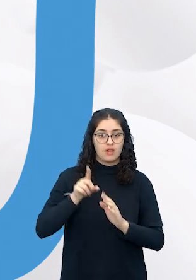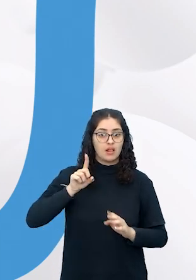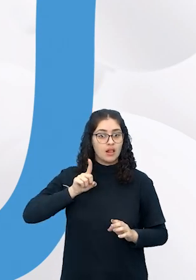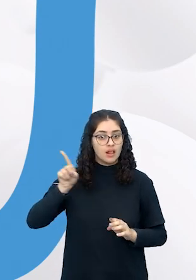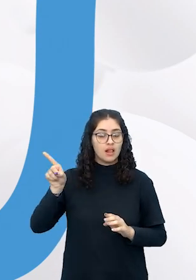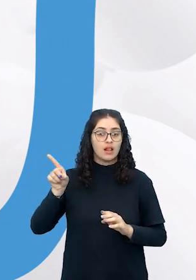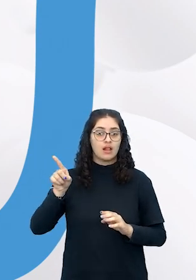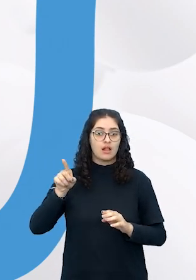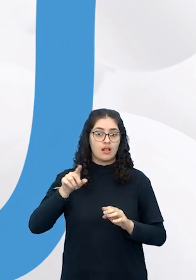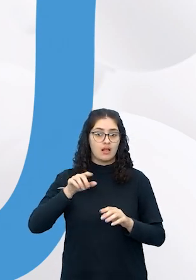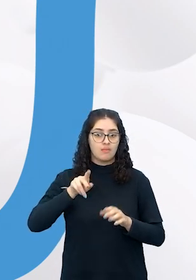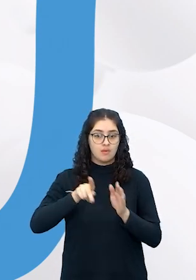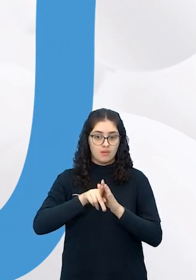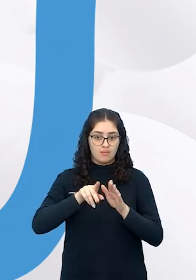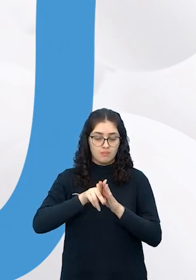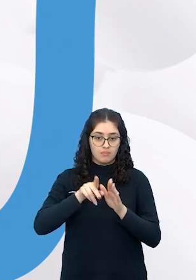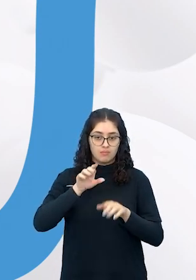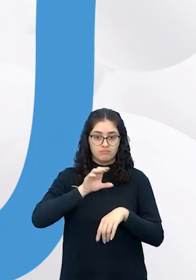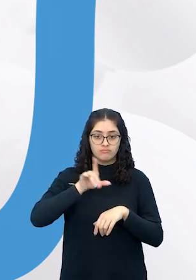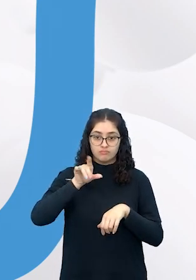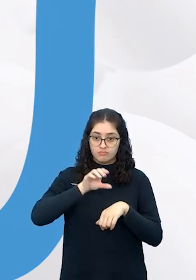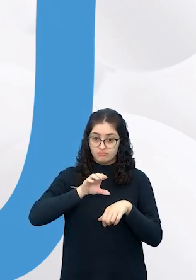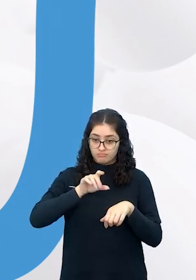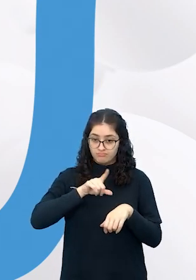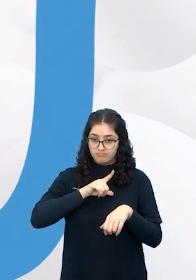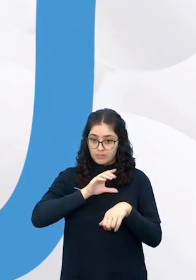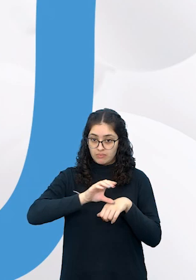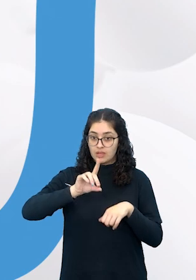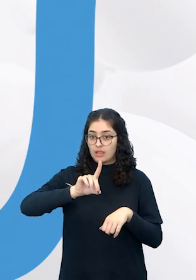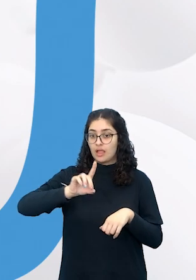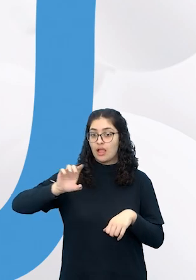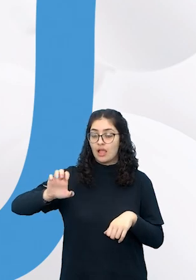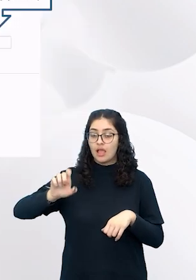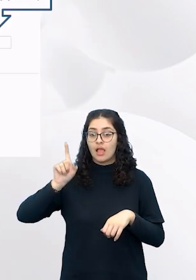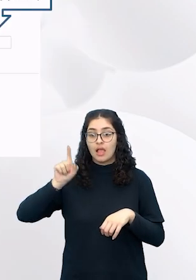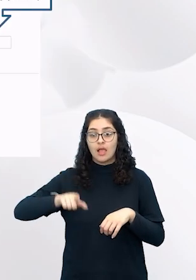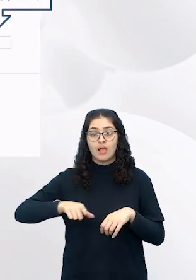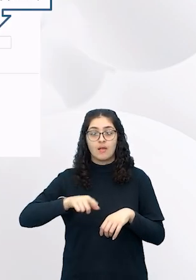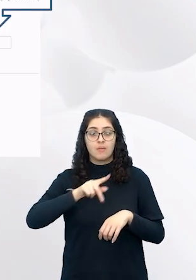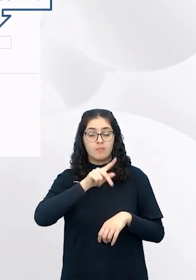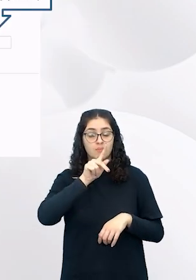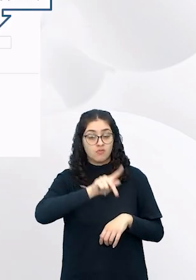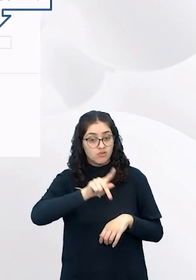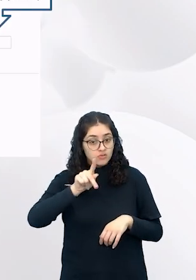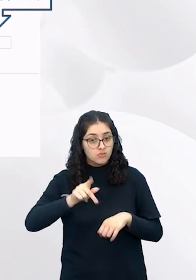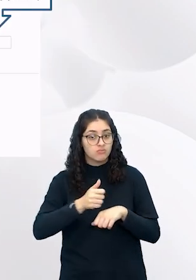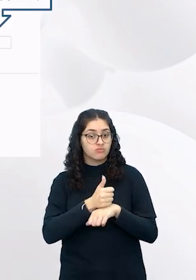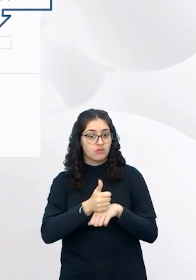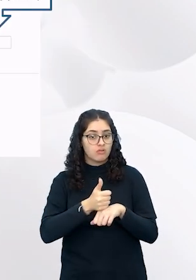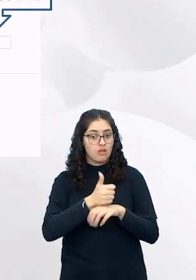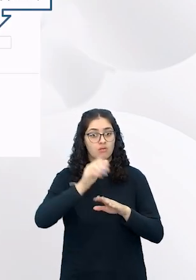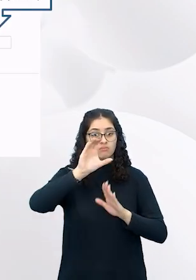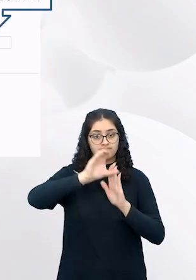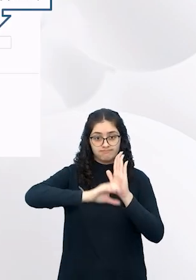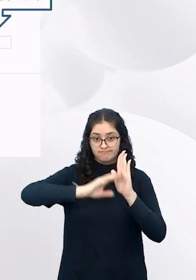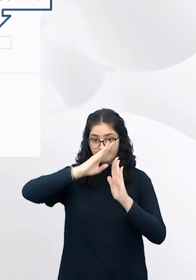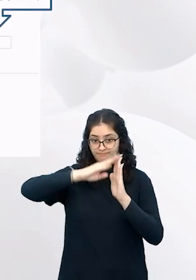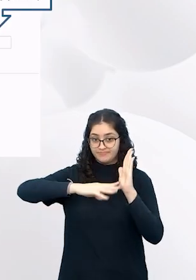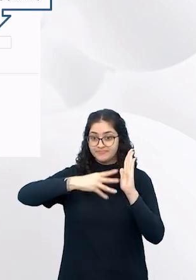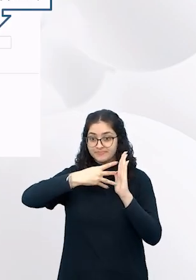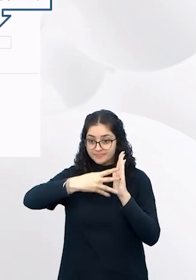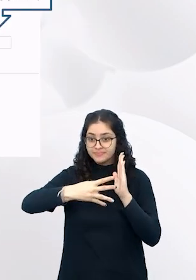formador DE. Então, agora o formador DE, que é o professor especialista em currículo. Então, ele também vai